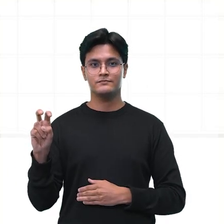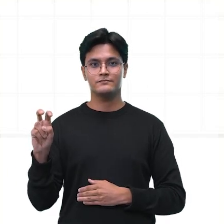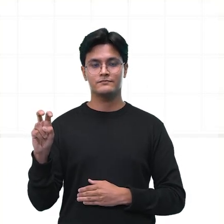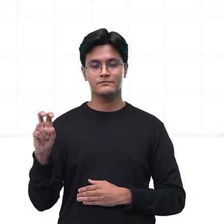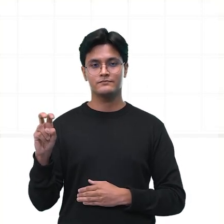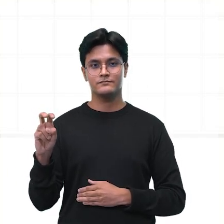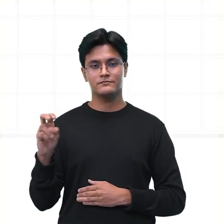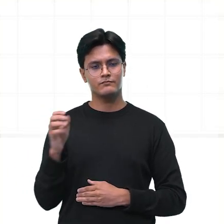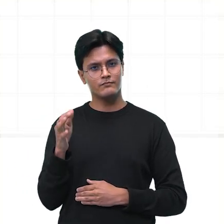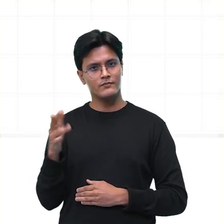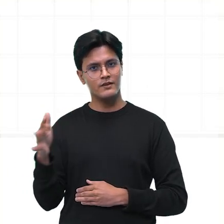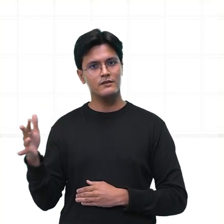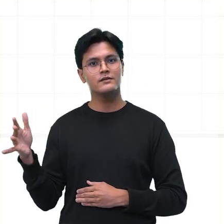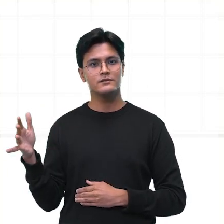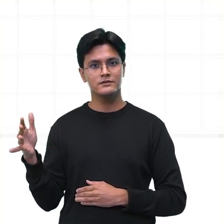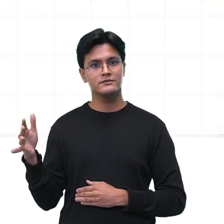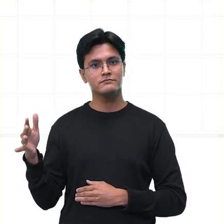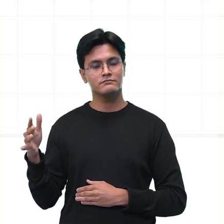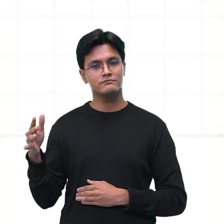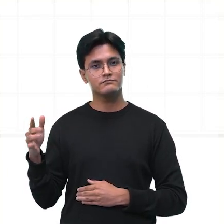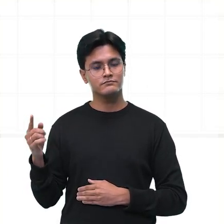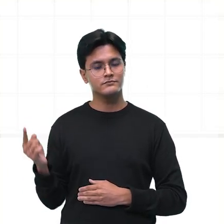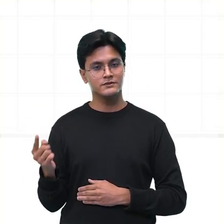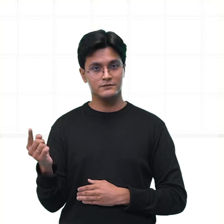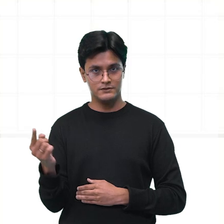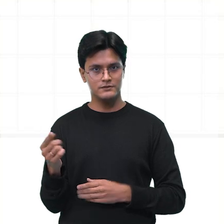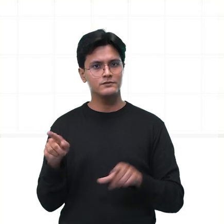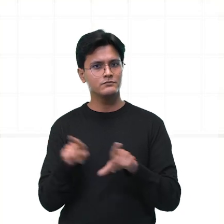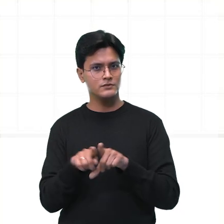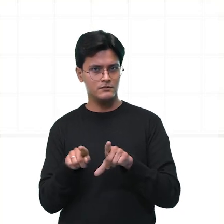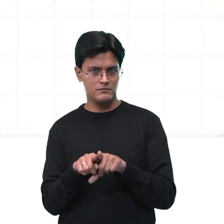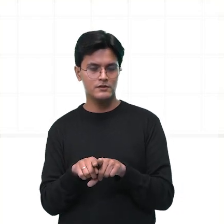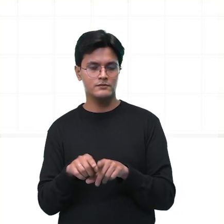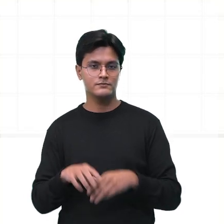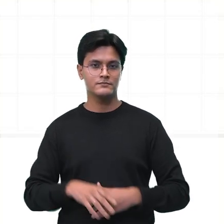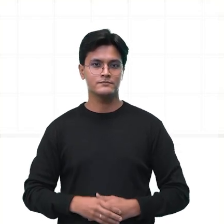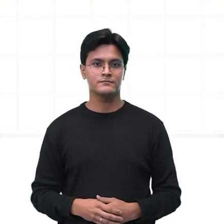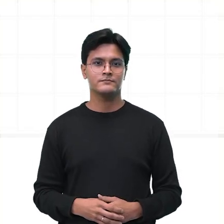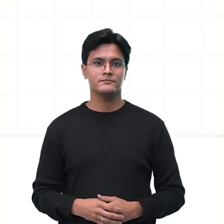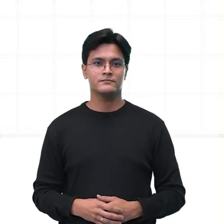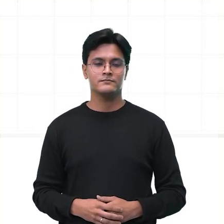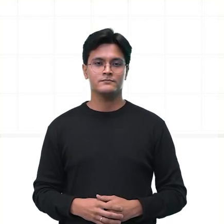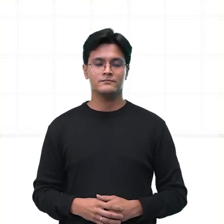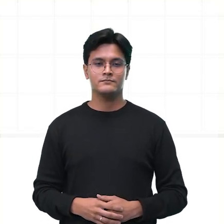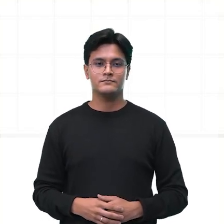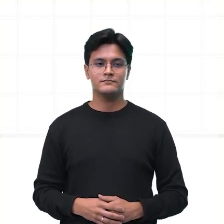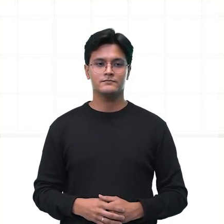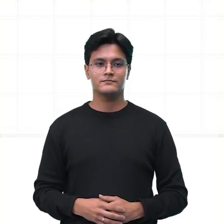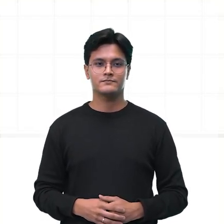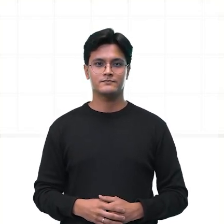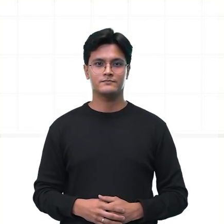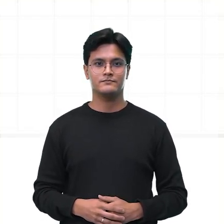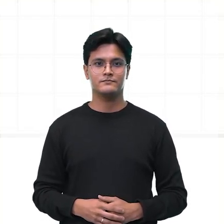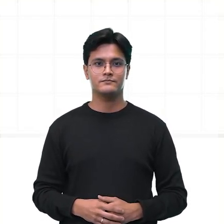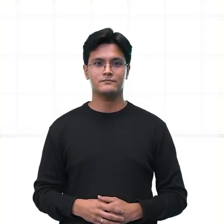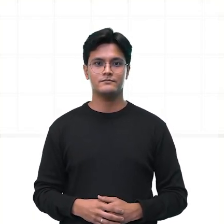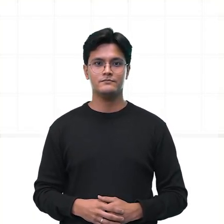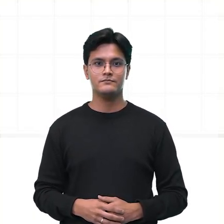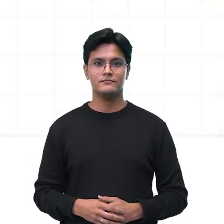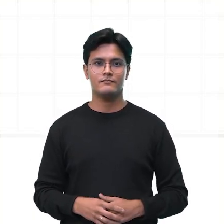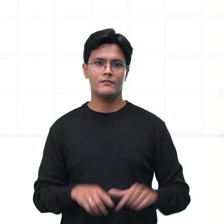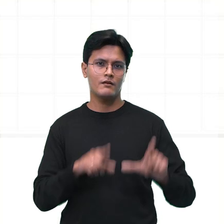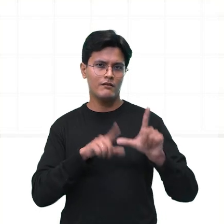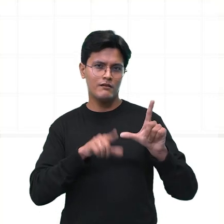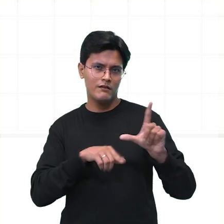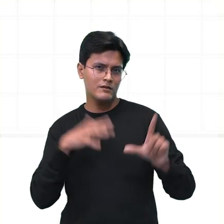OK e Assim Segue pro infinito também tá a letra não ficou muito